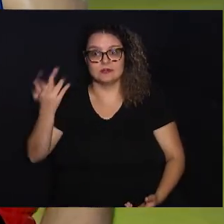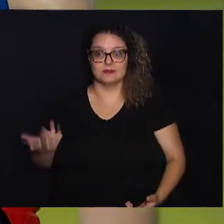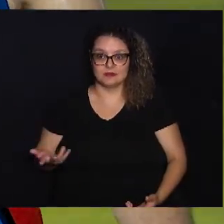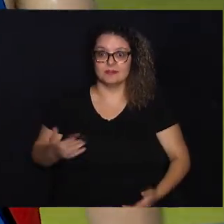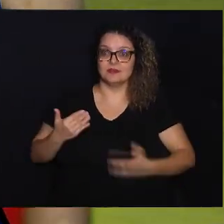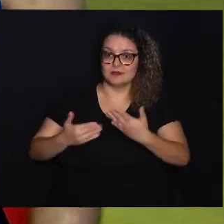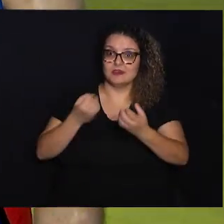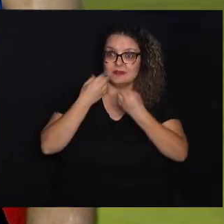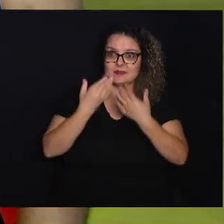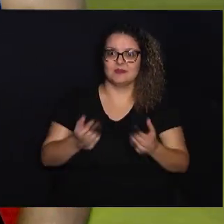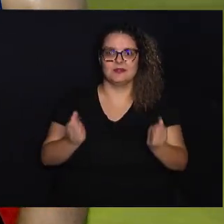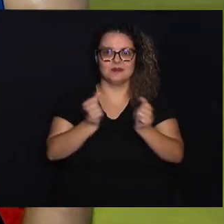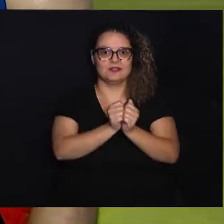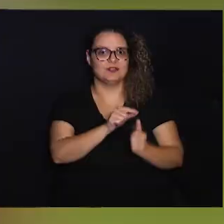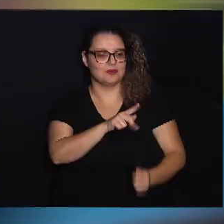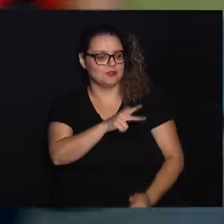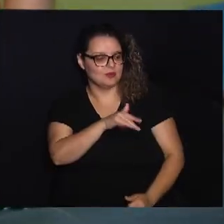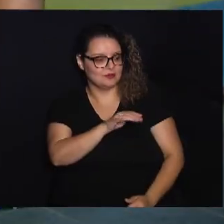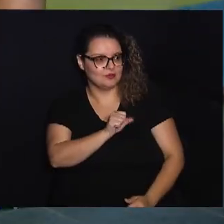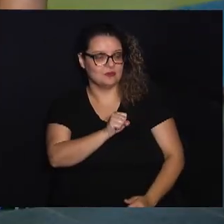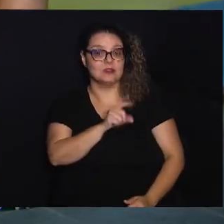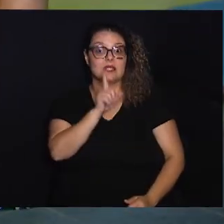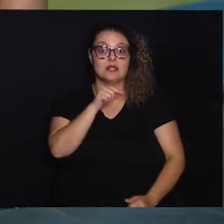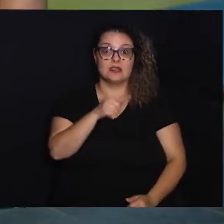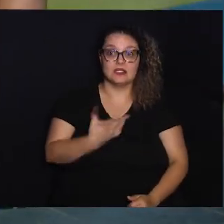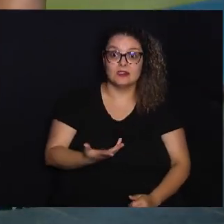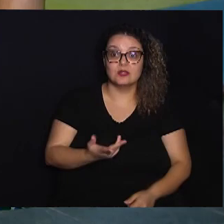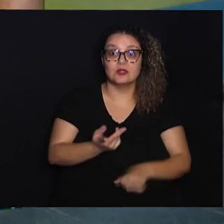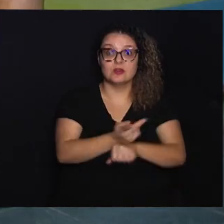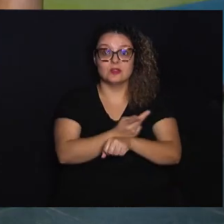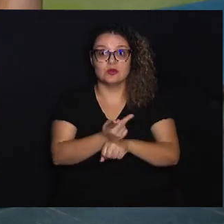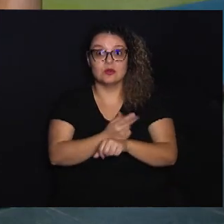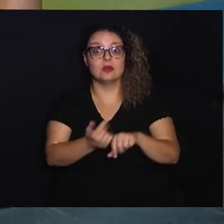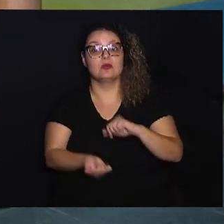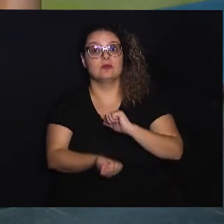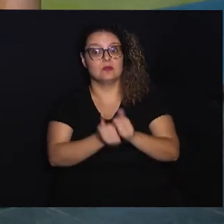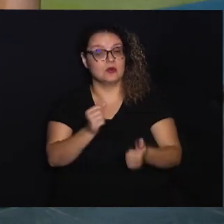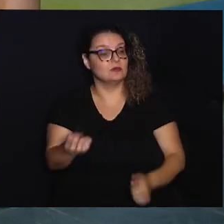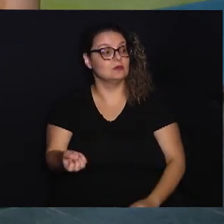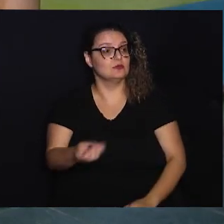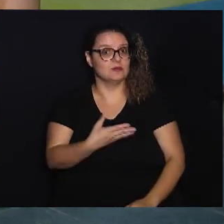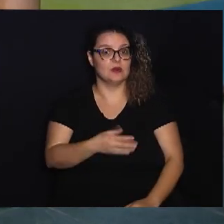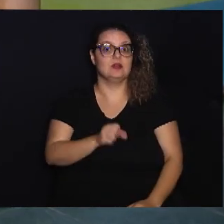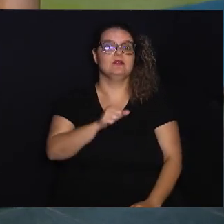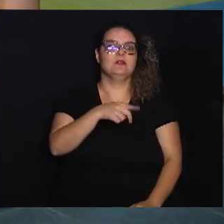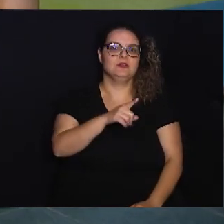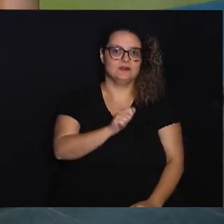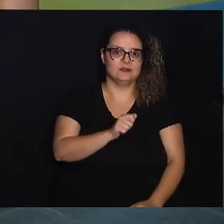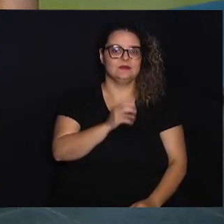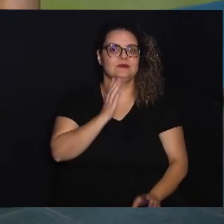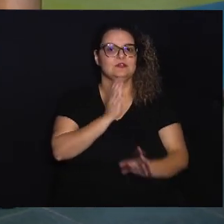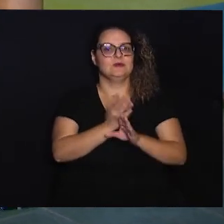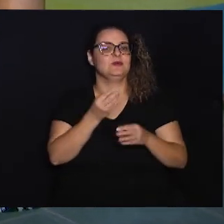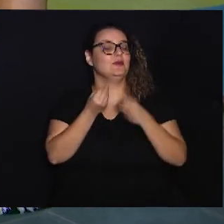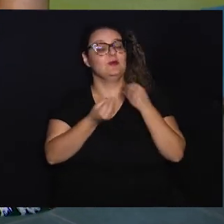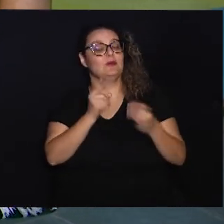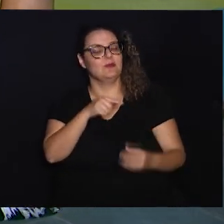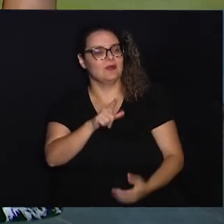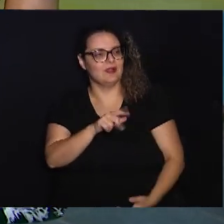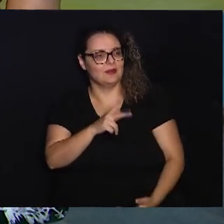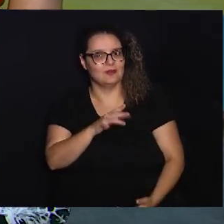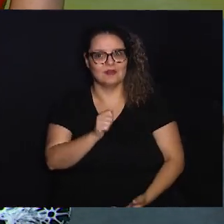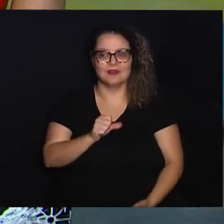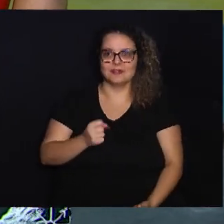esse ano, então a caminhada tá boa aí. Pessoal, tô aqui com o Lucas, ele que estava procurando um esporte novo e foi no sandá que